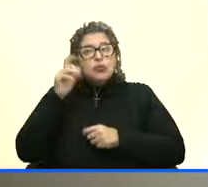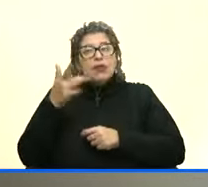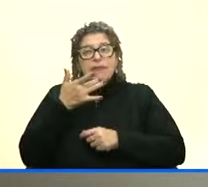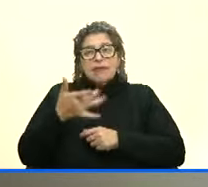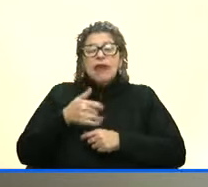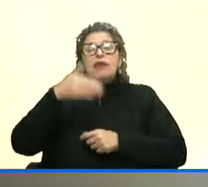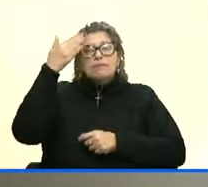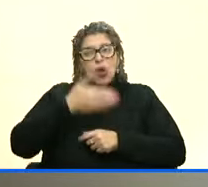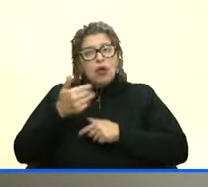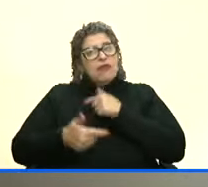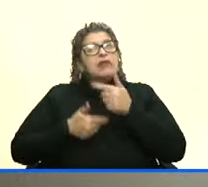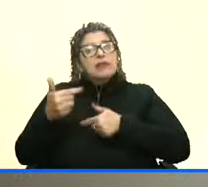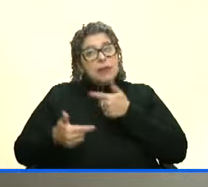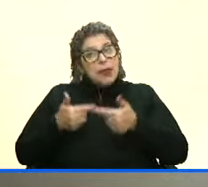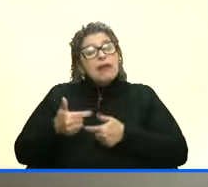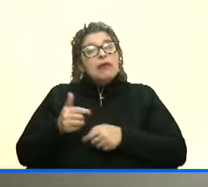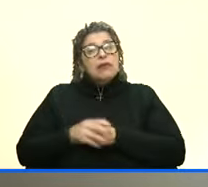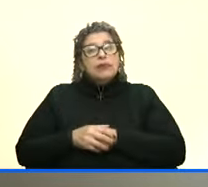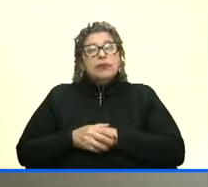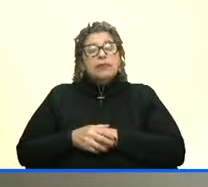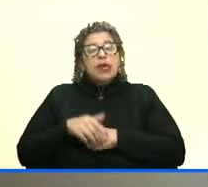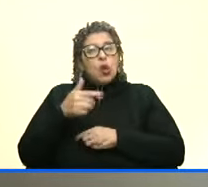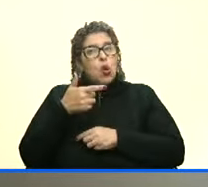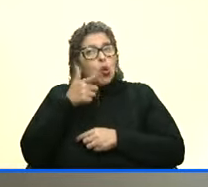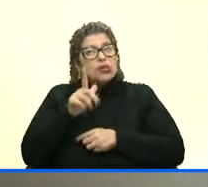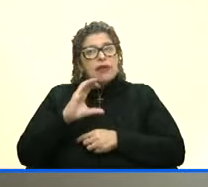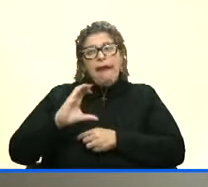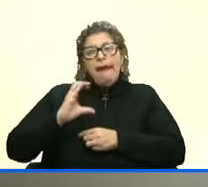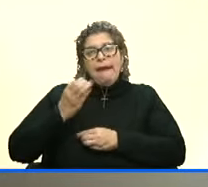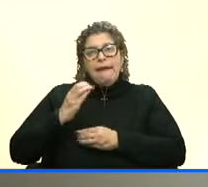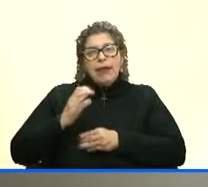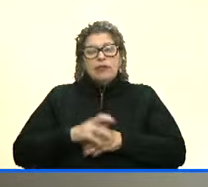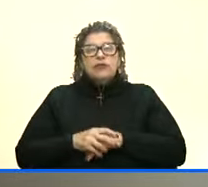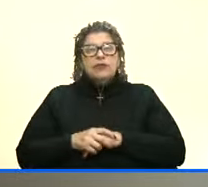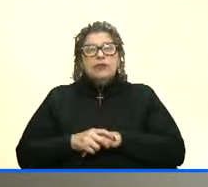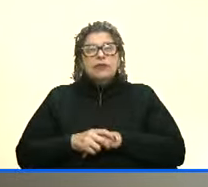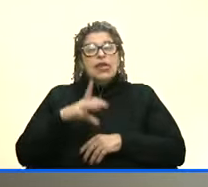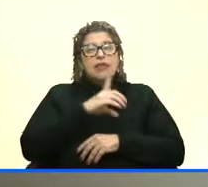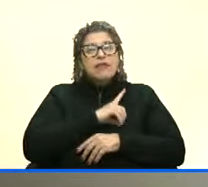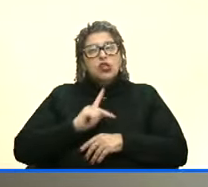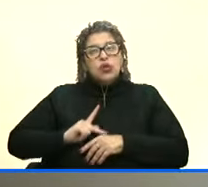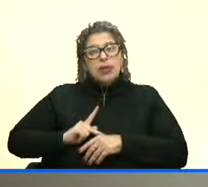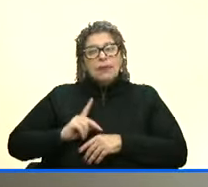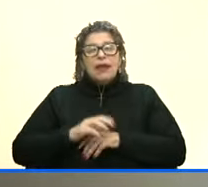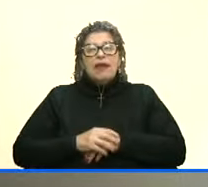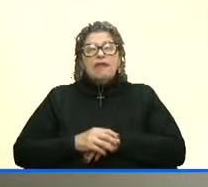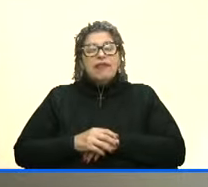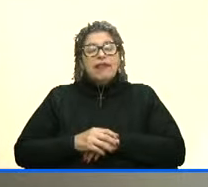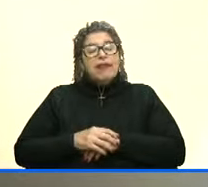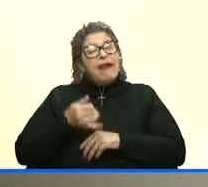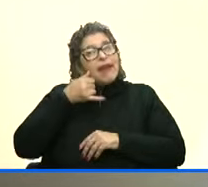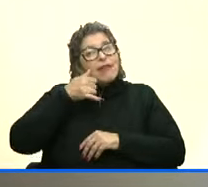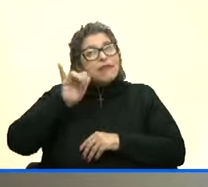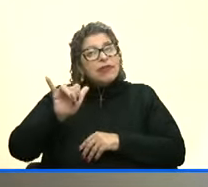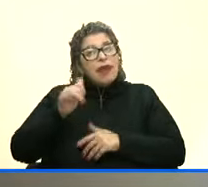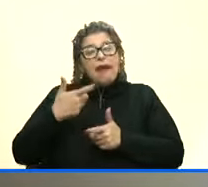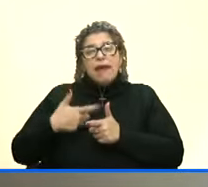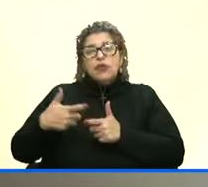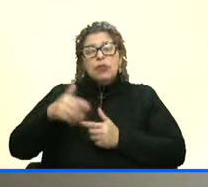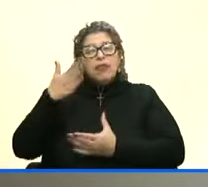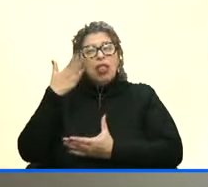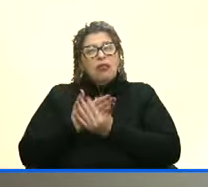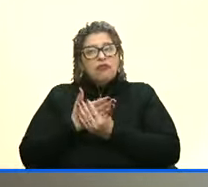e comprove que está trabalhando. Então, como a Defensoria Pública quer evitar esses